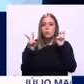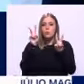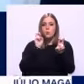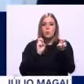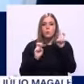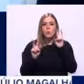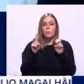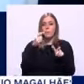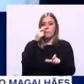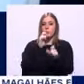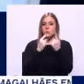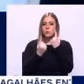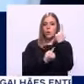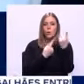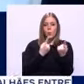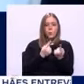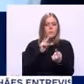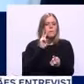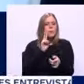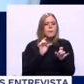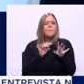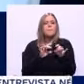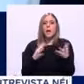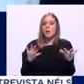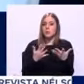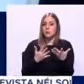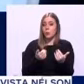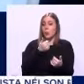passa, e note-se que o Benfica foi contactado para se